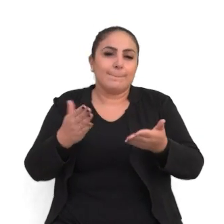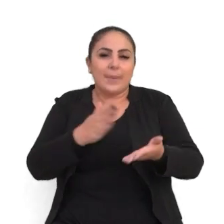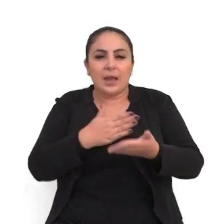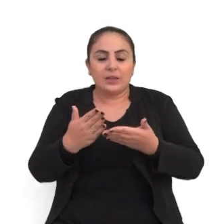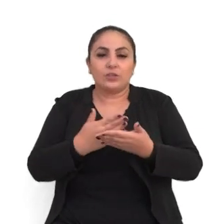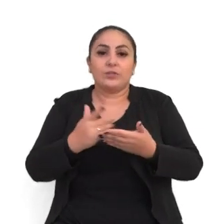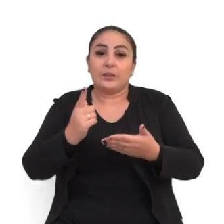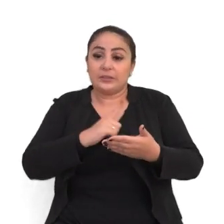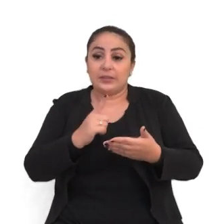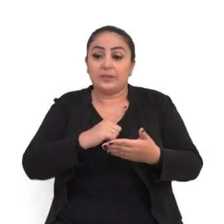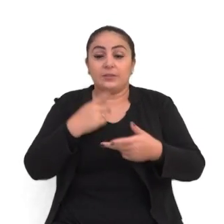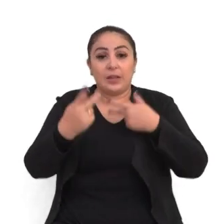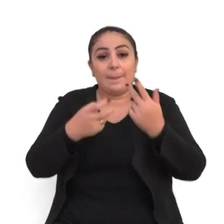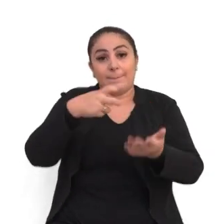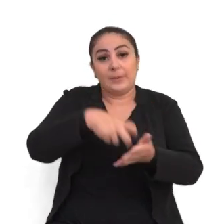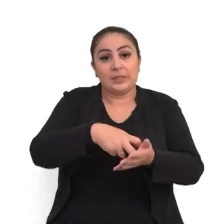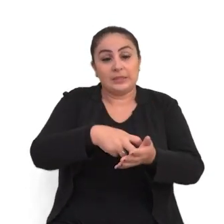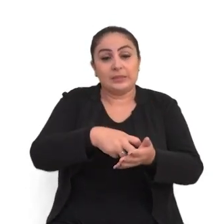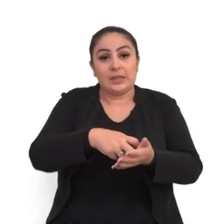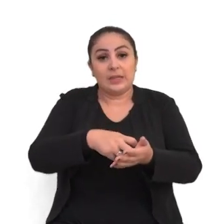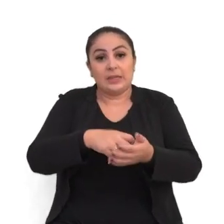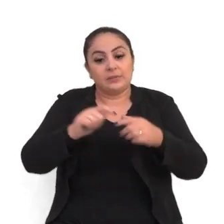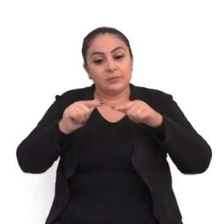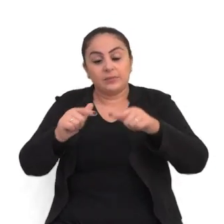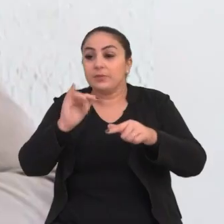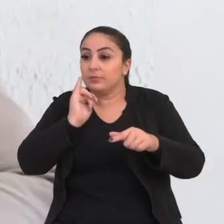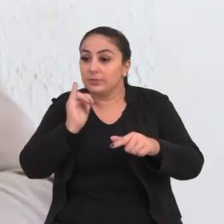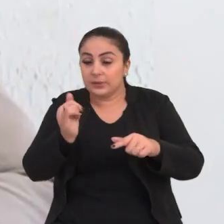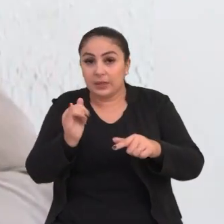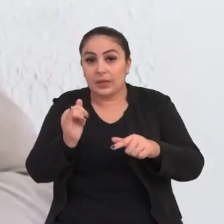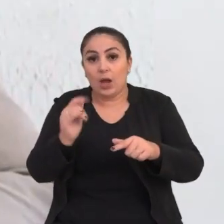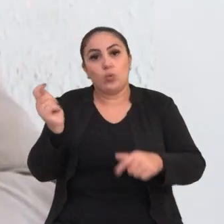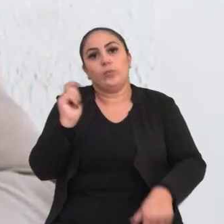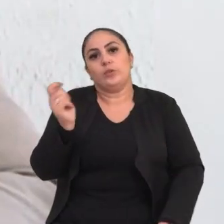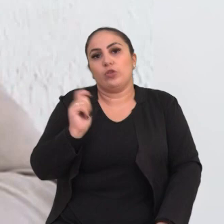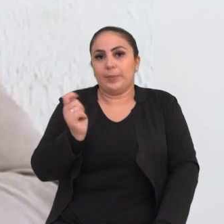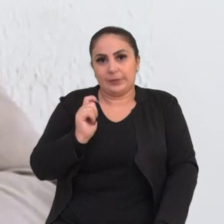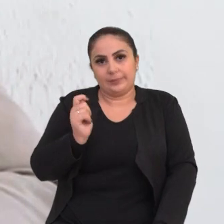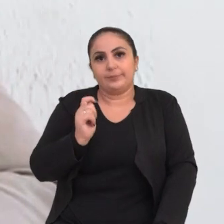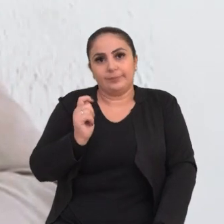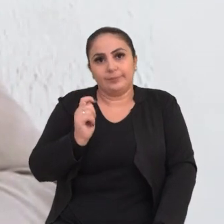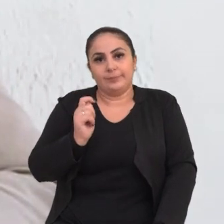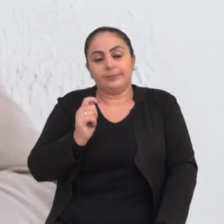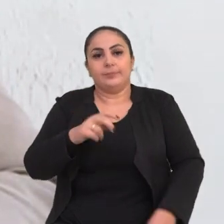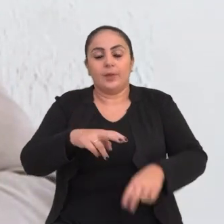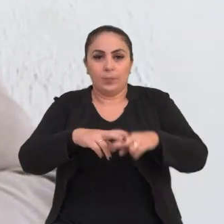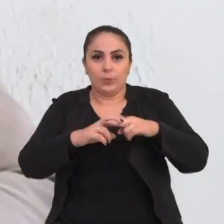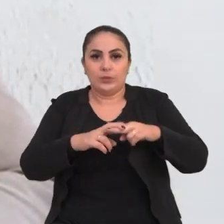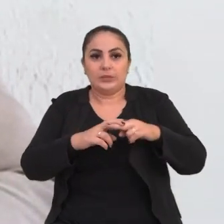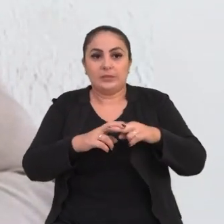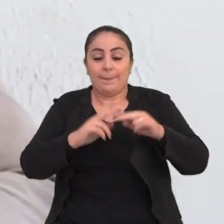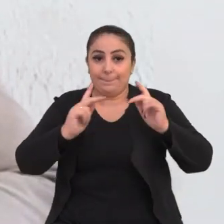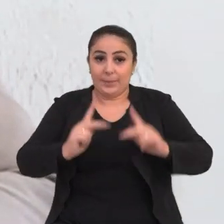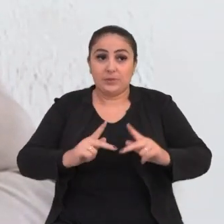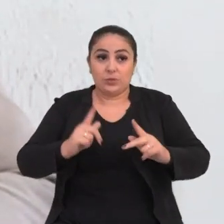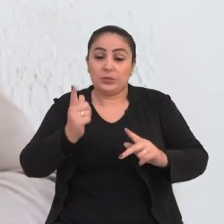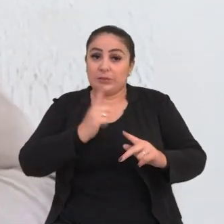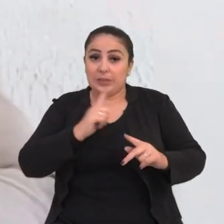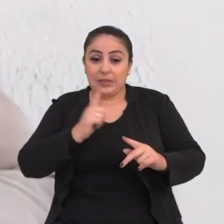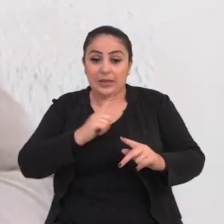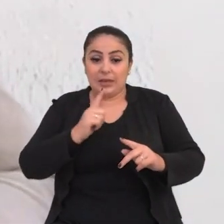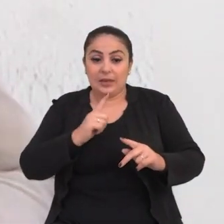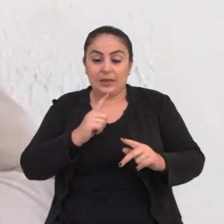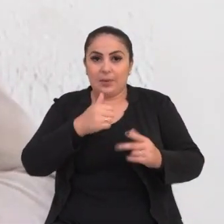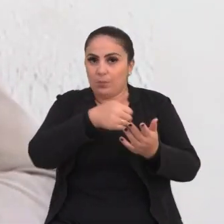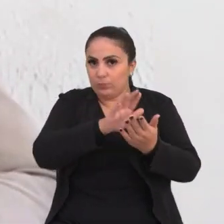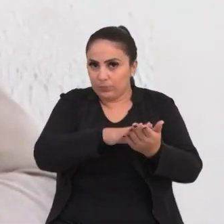média, deverá ser imposta a penalidade de advertência por escrito automaticamente, né? Então, o infrator que